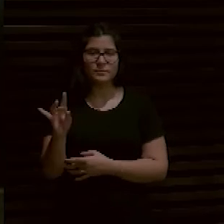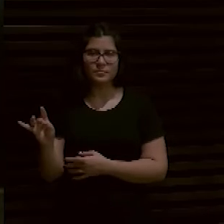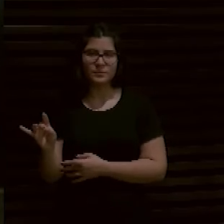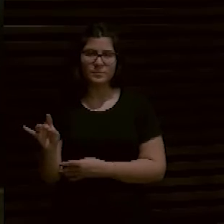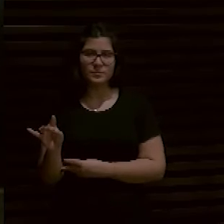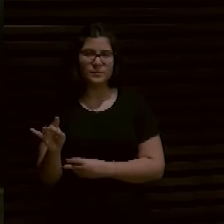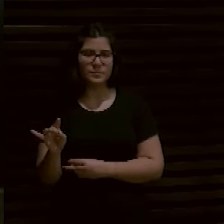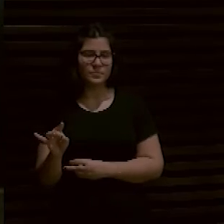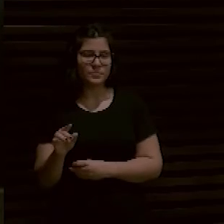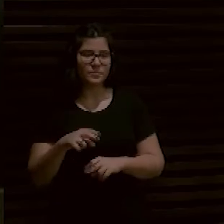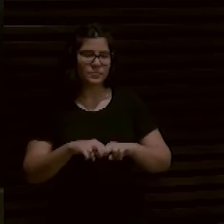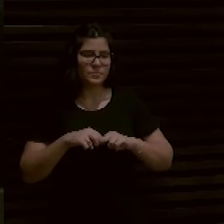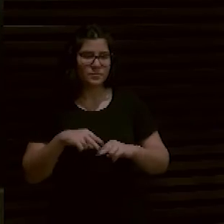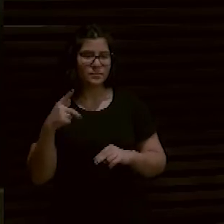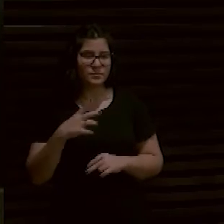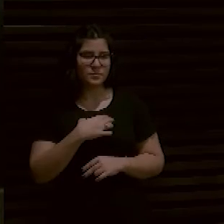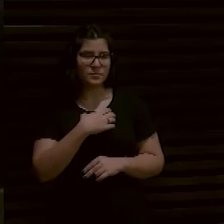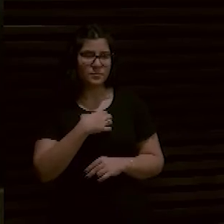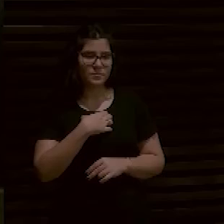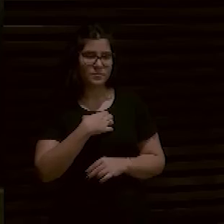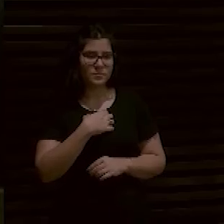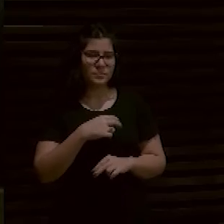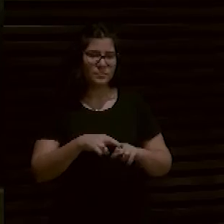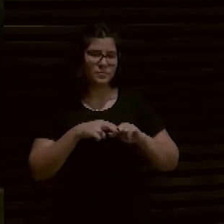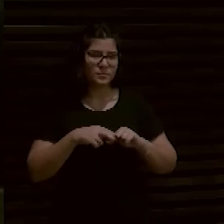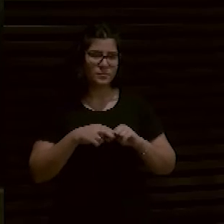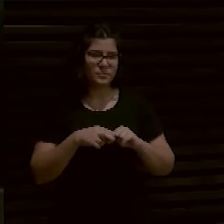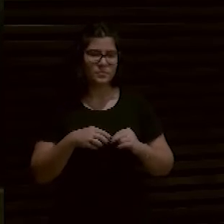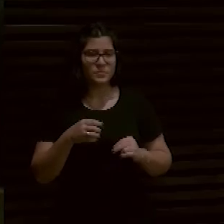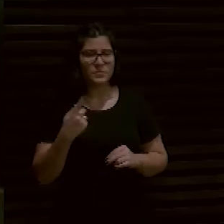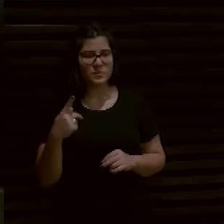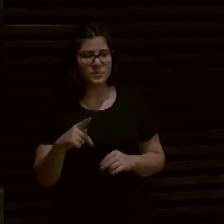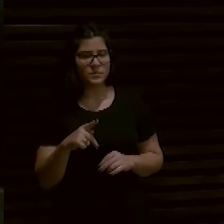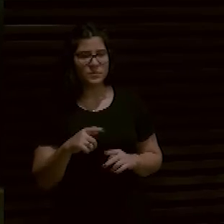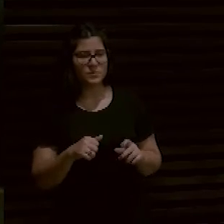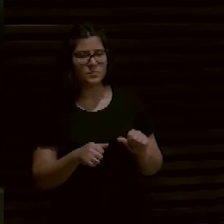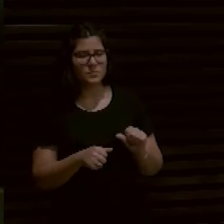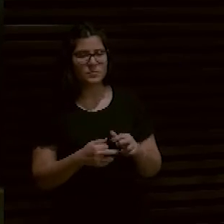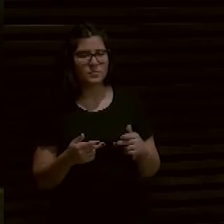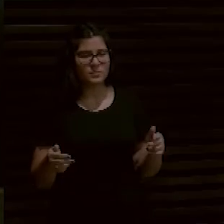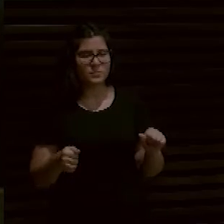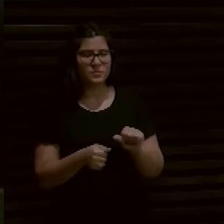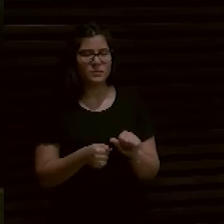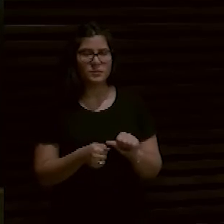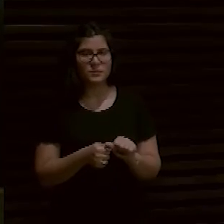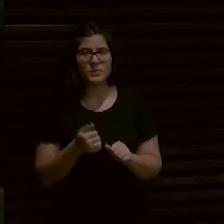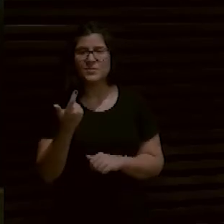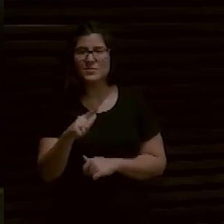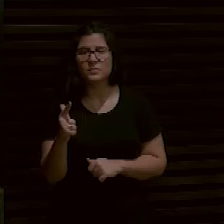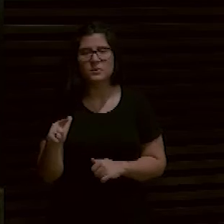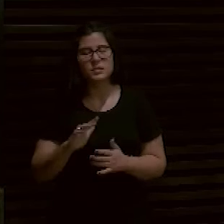proceder, segundo o fruto das suas ações. O que significa isso? Não tem nada de obra aqui não,